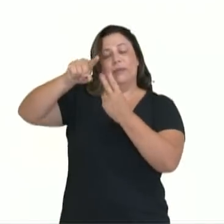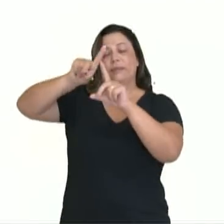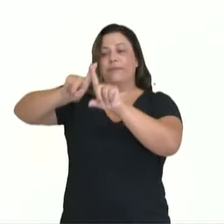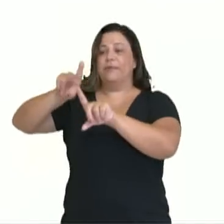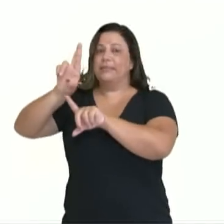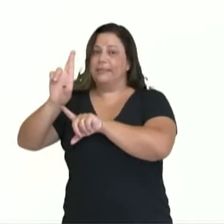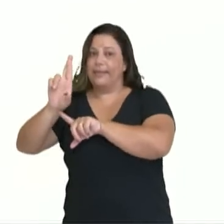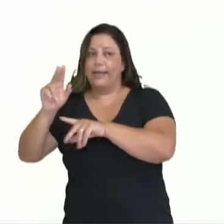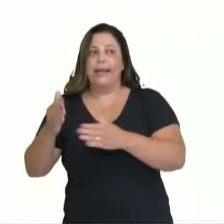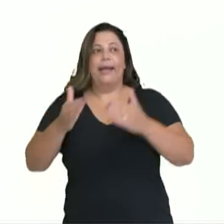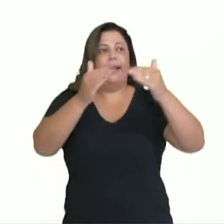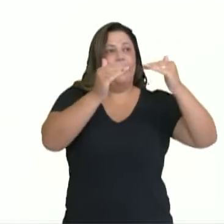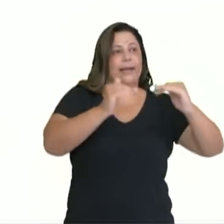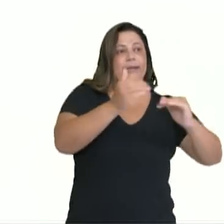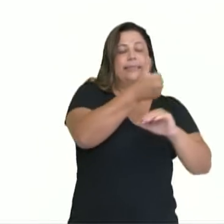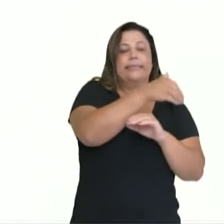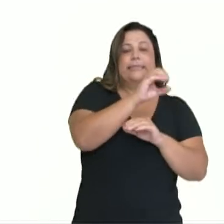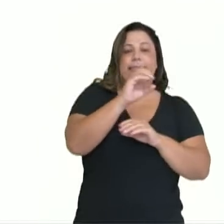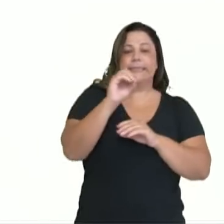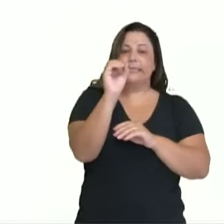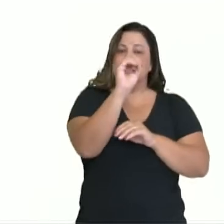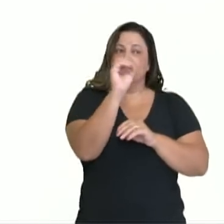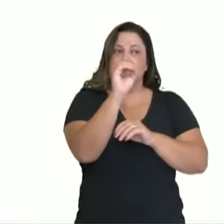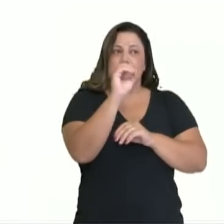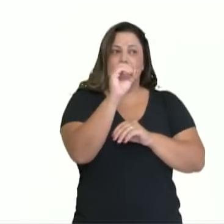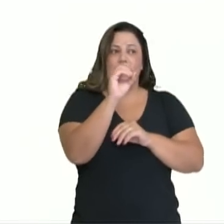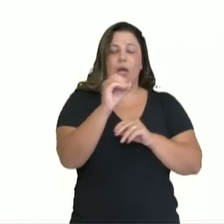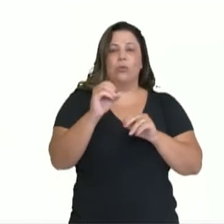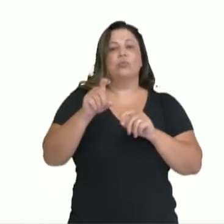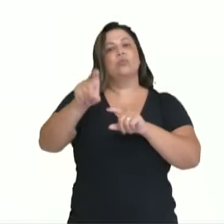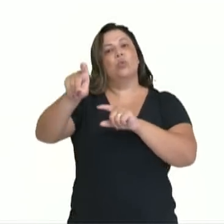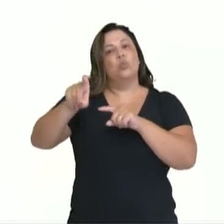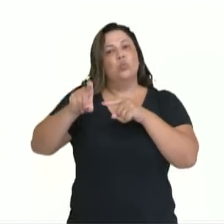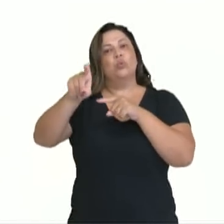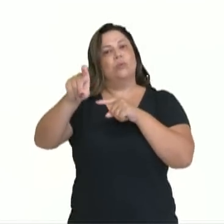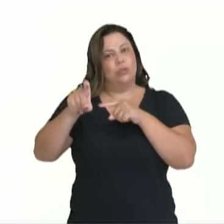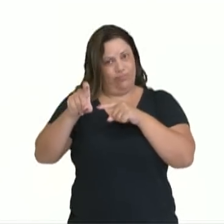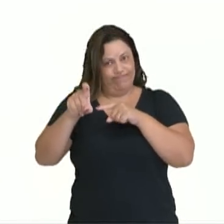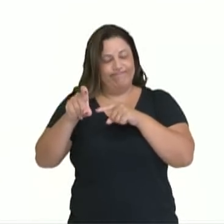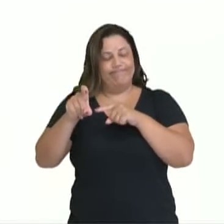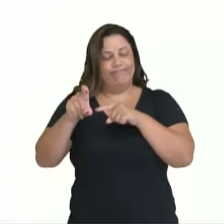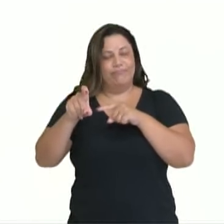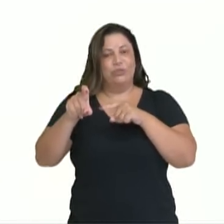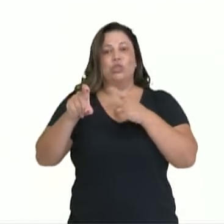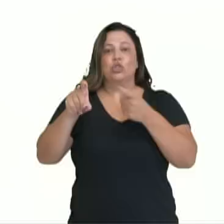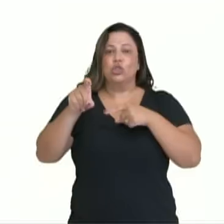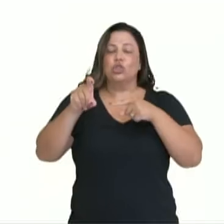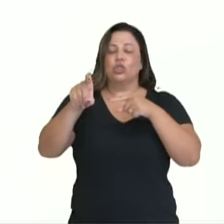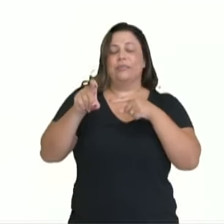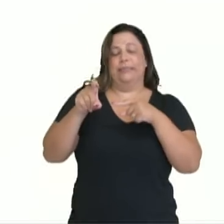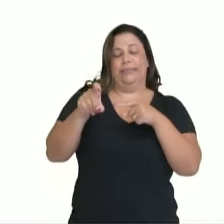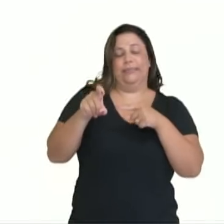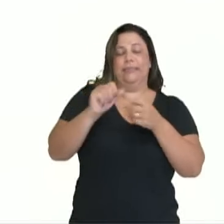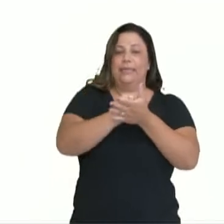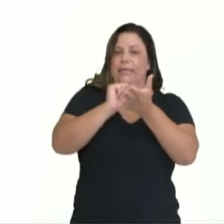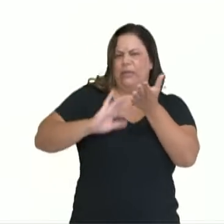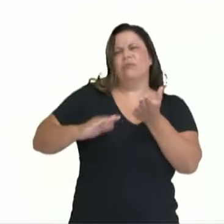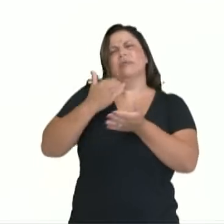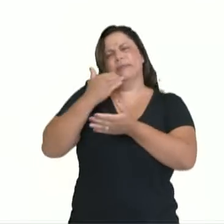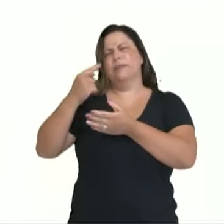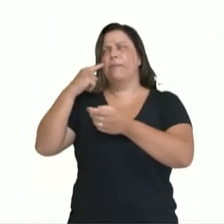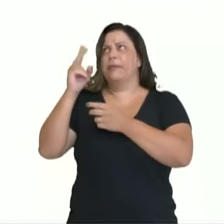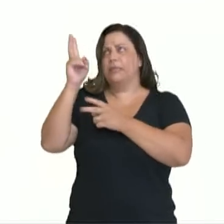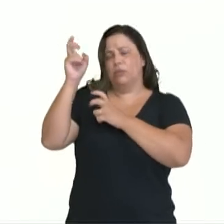r. O arco de 100 graus tem um comprimento x, que é o que está pedindo no exercício, aquilo que a gente não tem. Então, eu vou